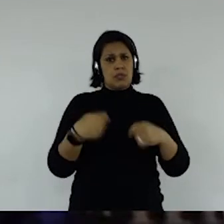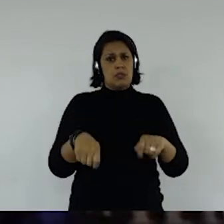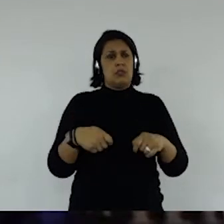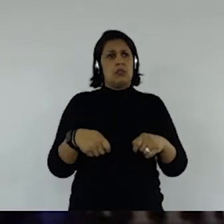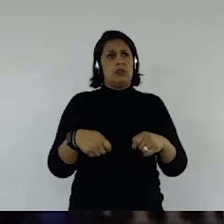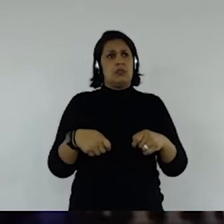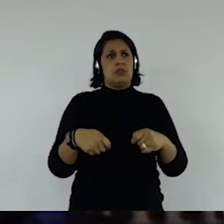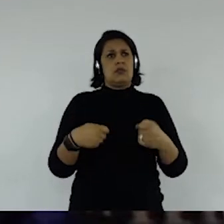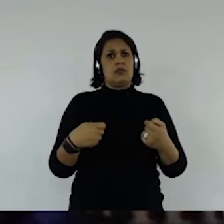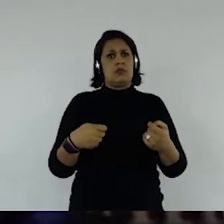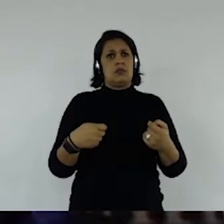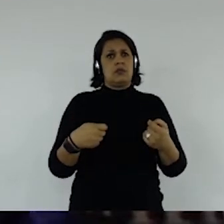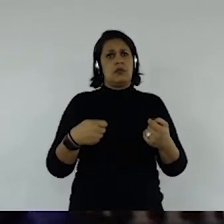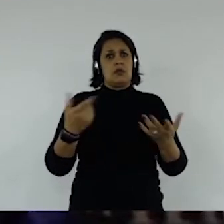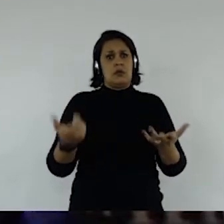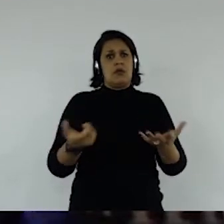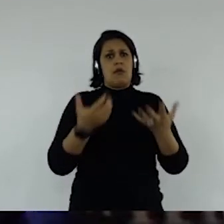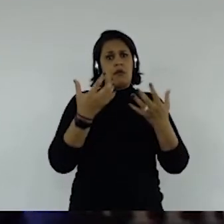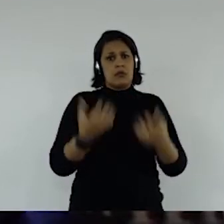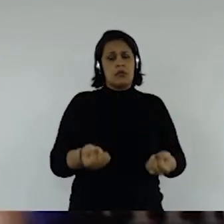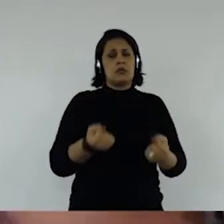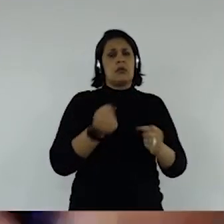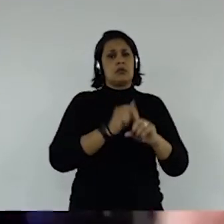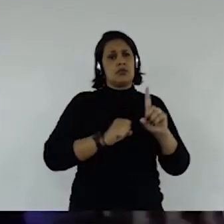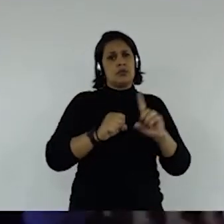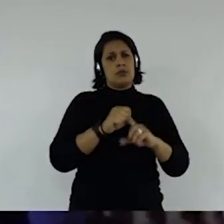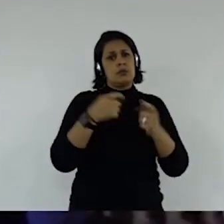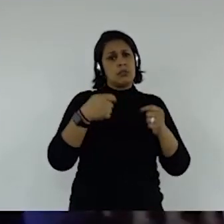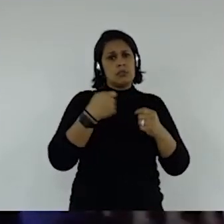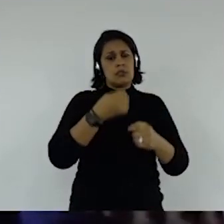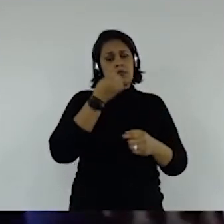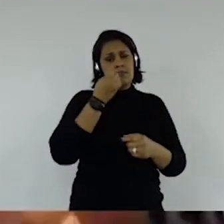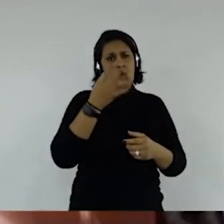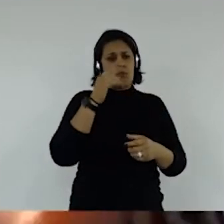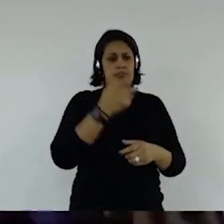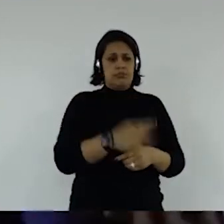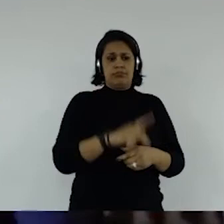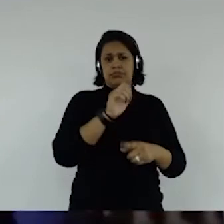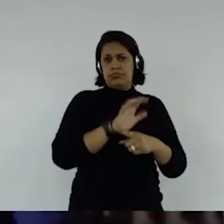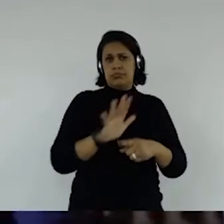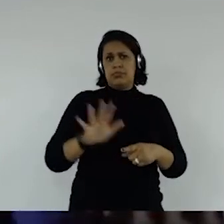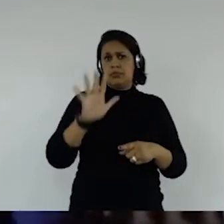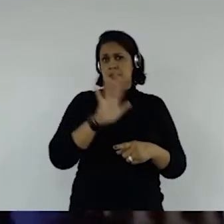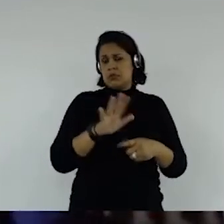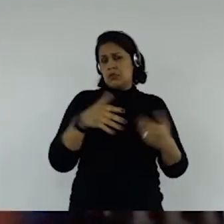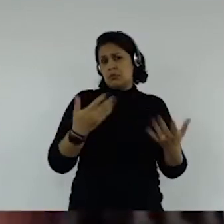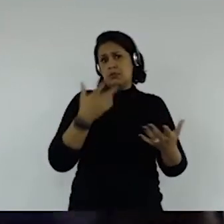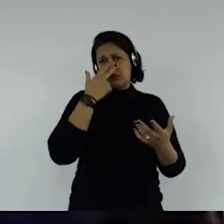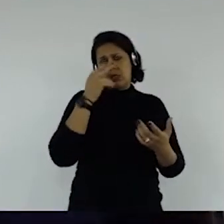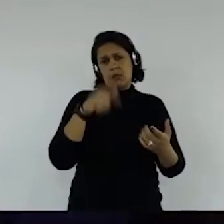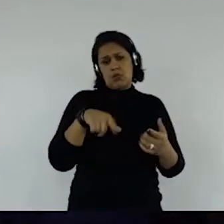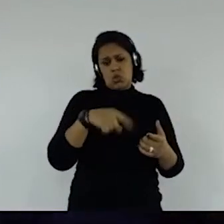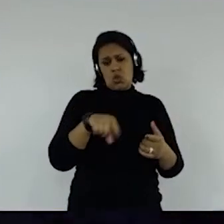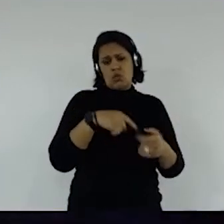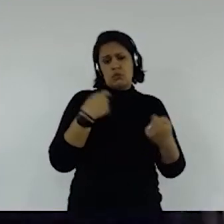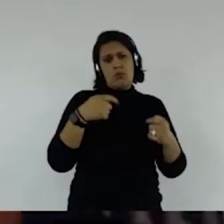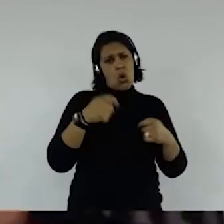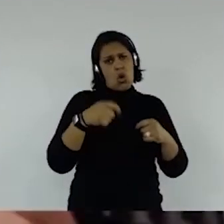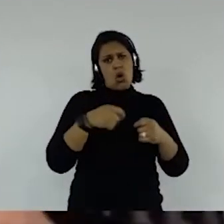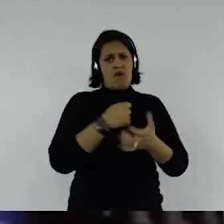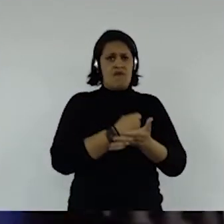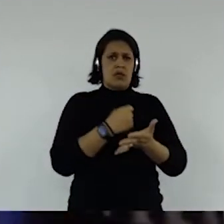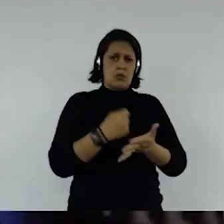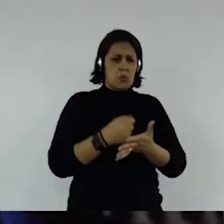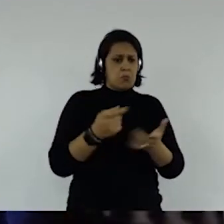né, socialmente admissível, ele tem que ser benéfico ao Estado. É óbvio que as partes podem fazer contratos em que uma